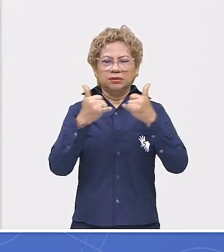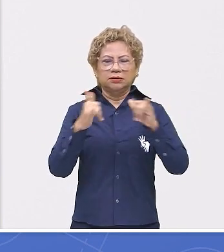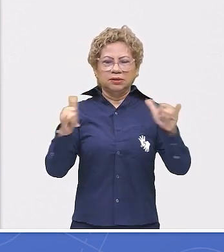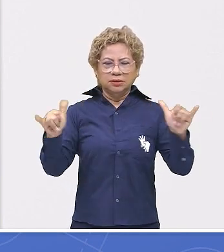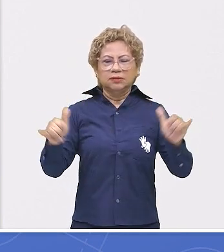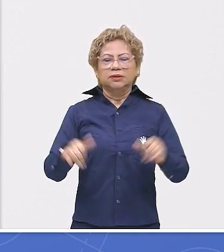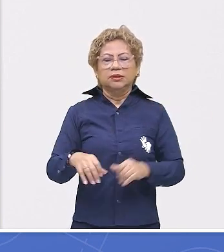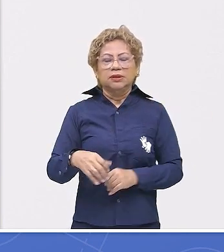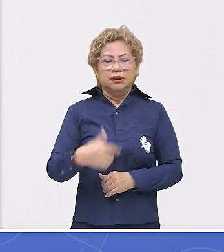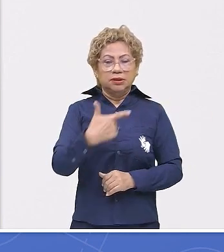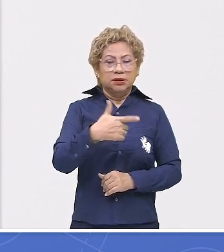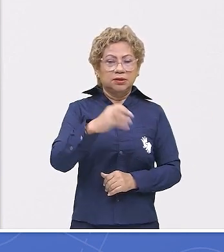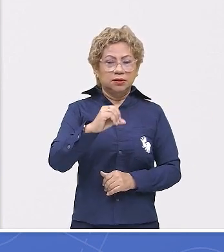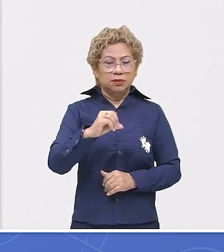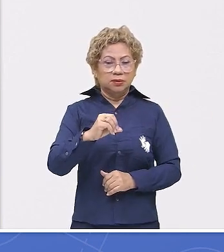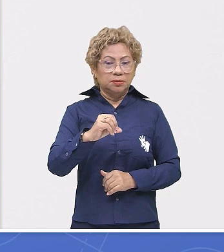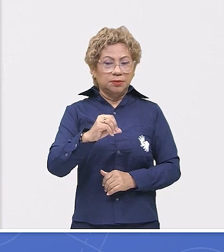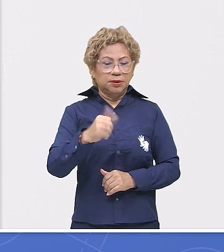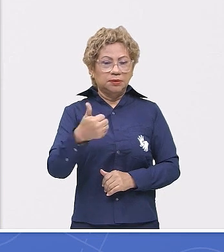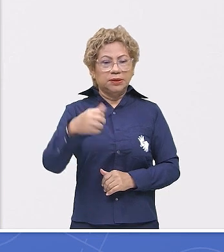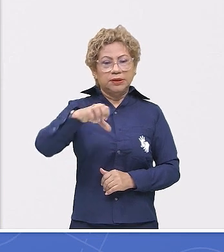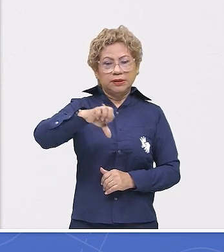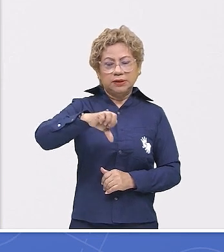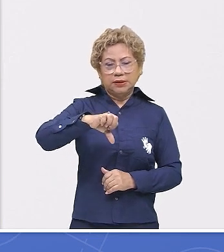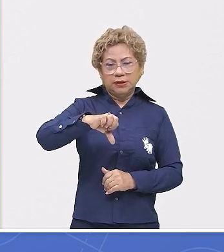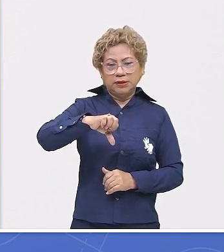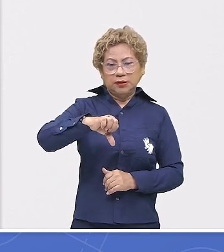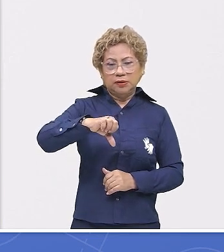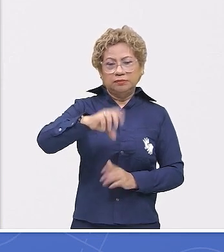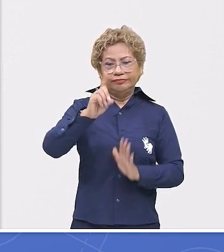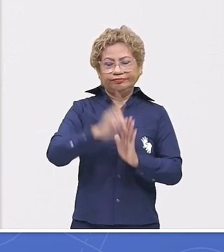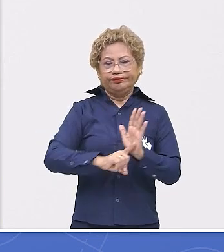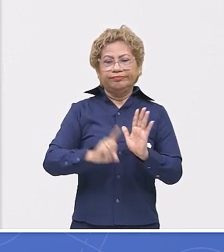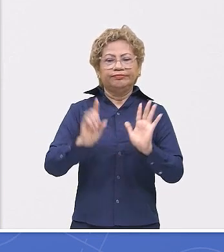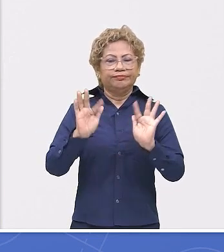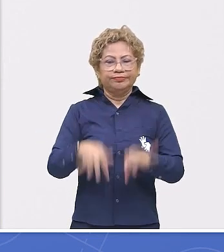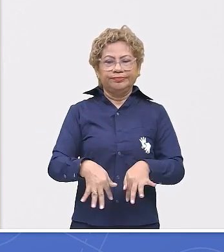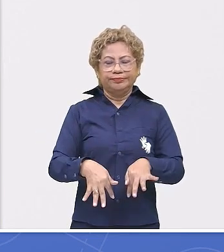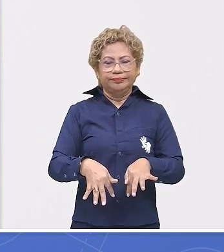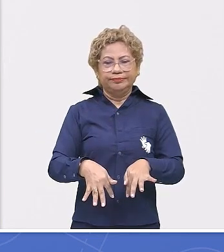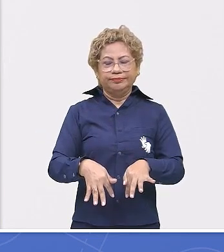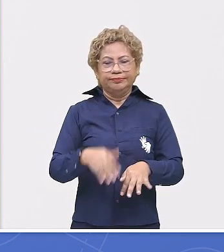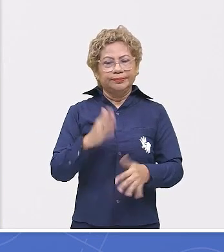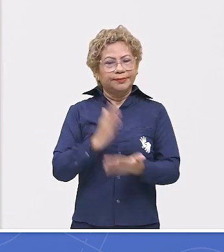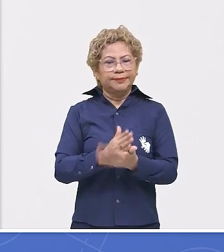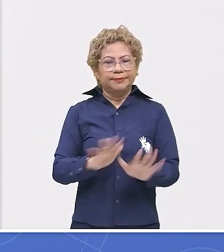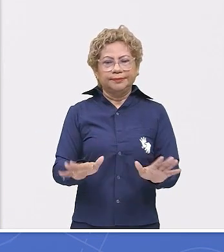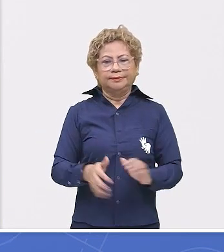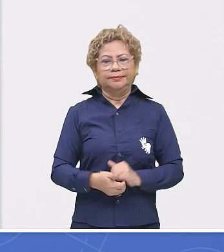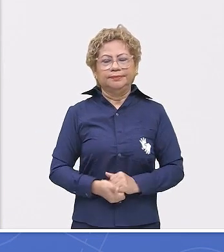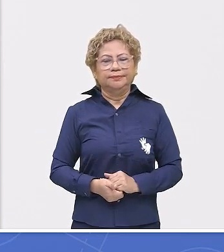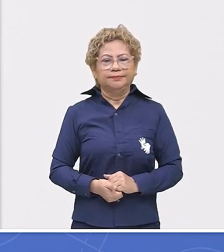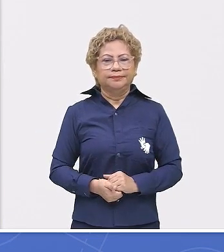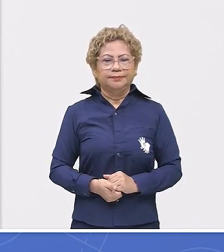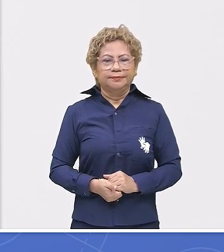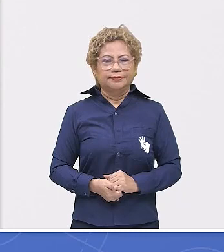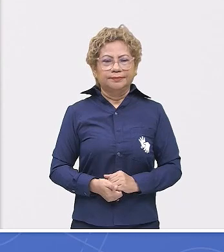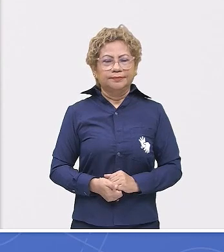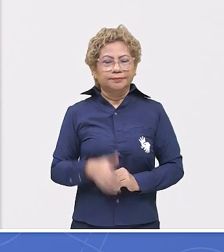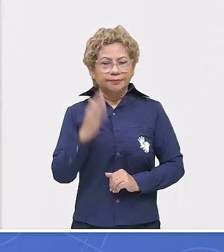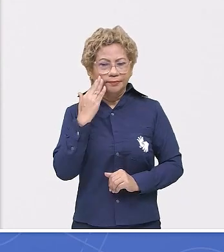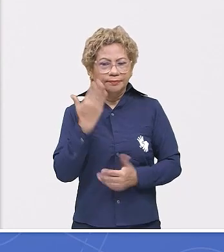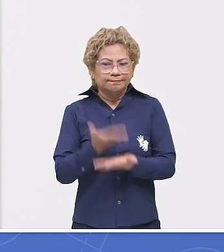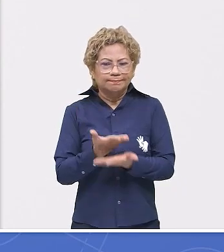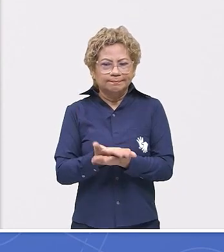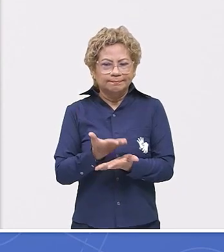que não tem aí o horário de verão. Tá certo, gente? Então, aí a gente observa esses nossos estudos